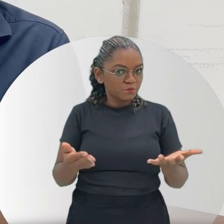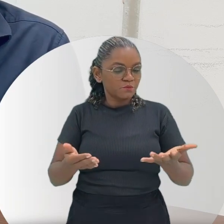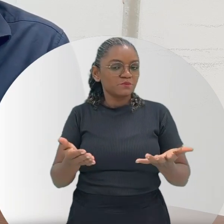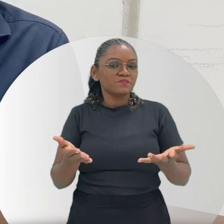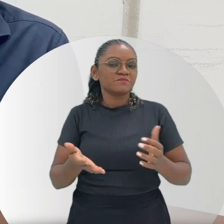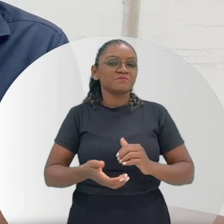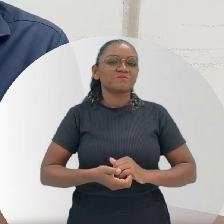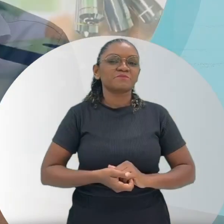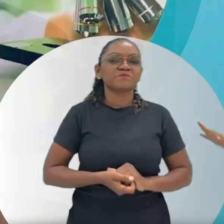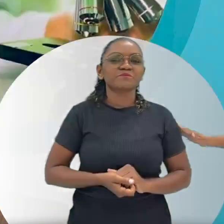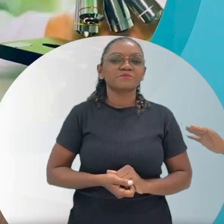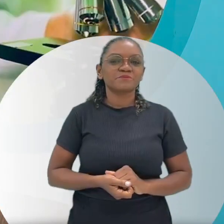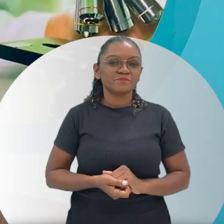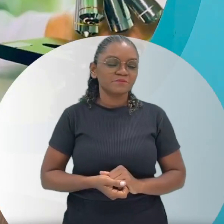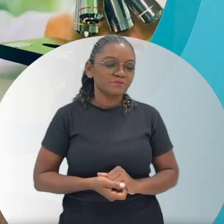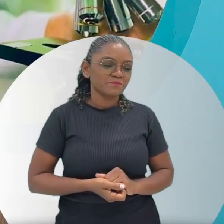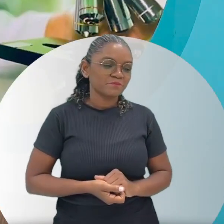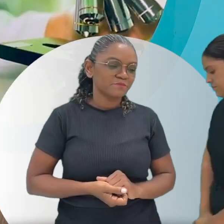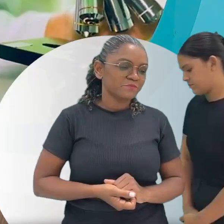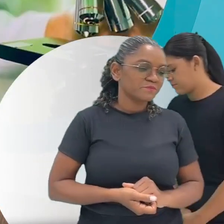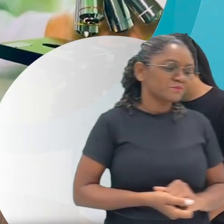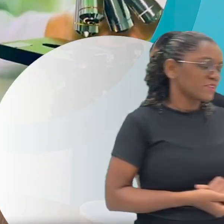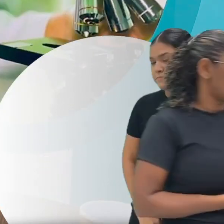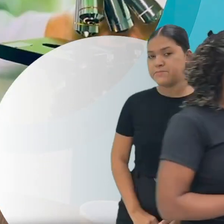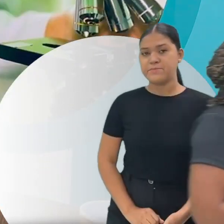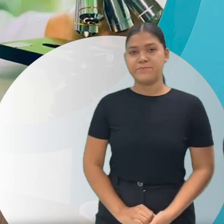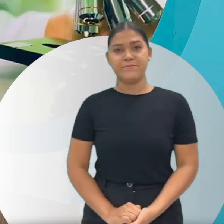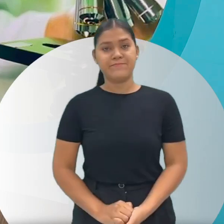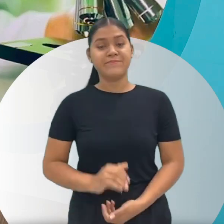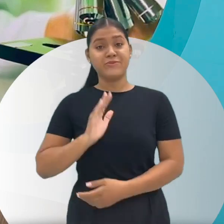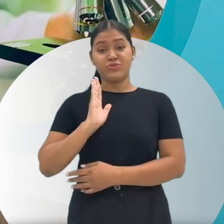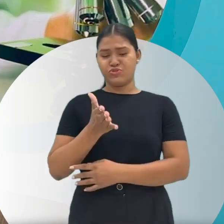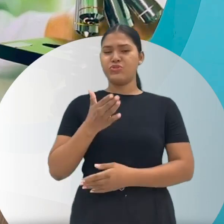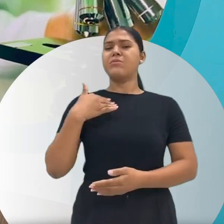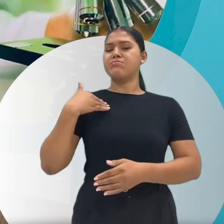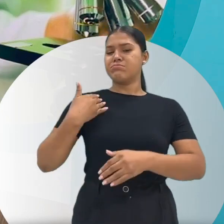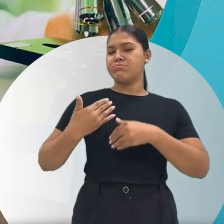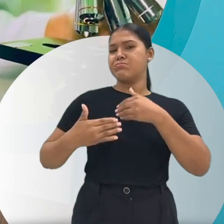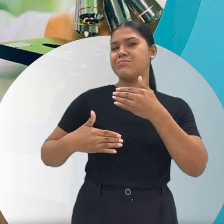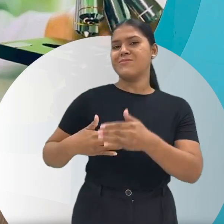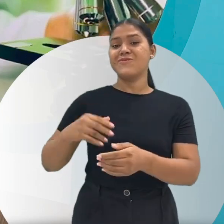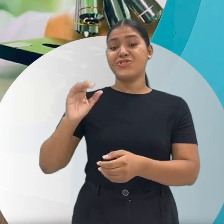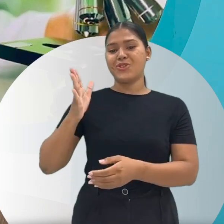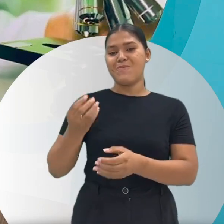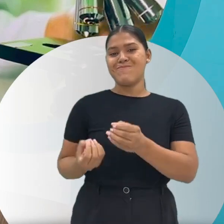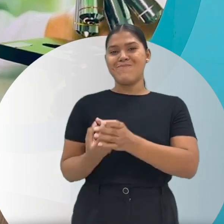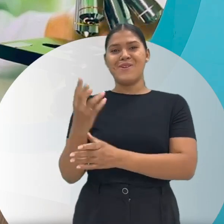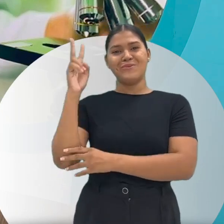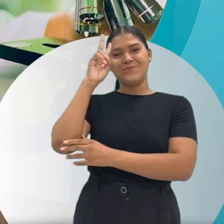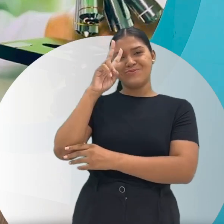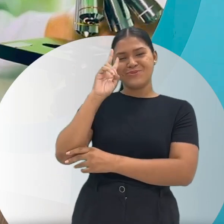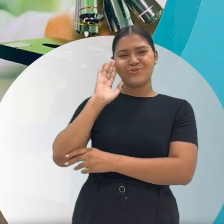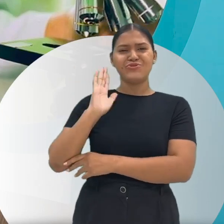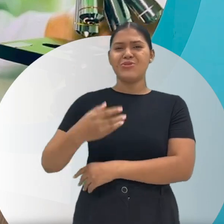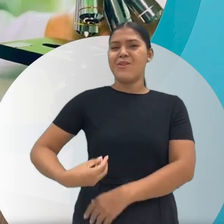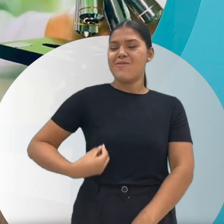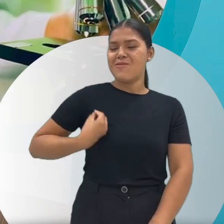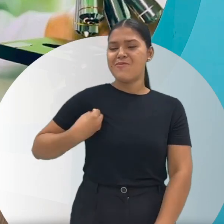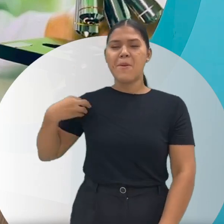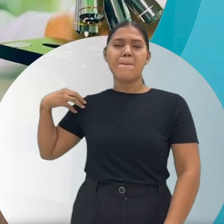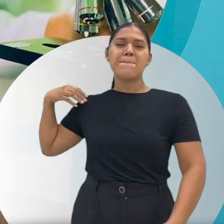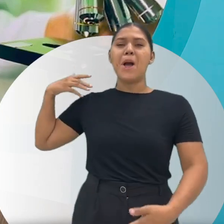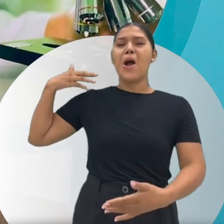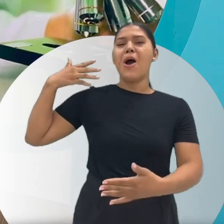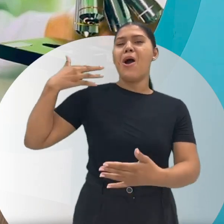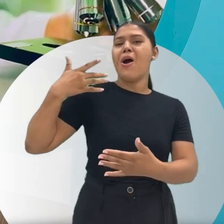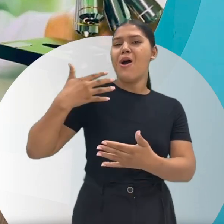50 anos. E a gente já está fazendo história no momento que a gente está conversando e tudo que a gente já viveu dentro da instituição, né, e